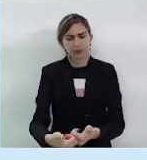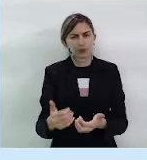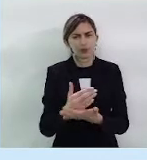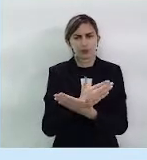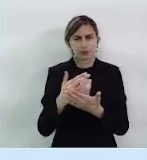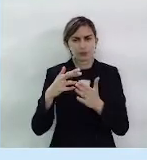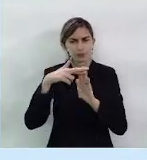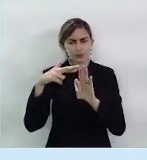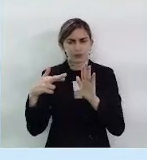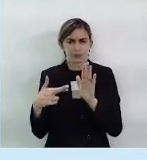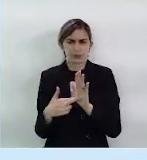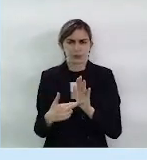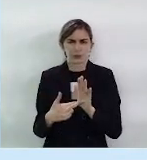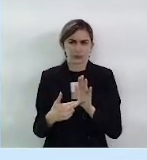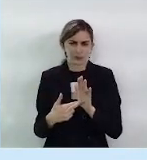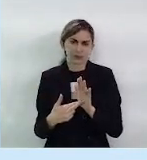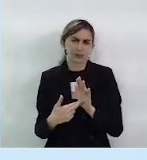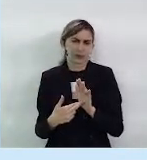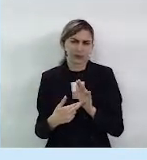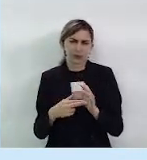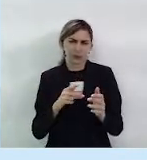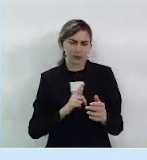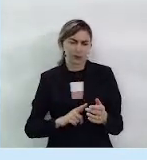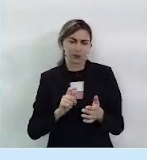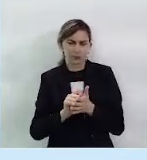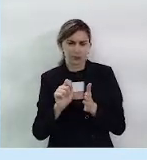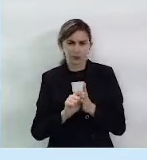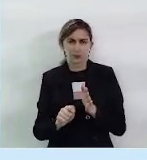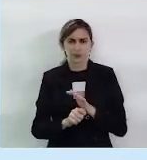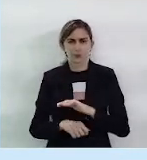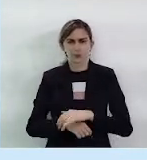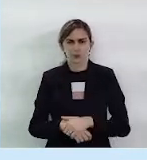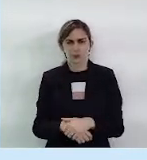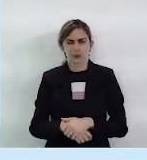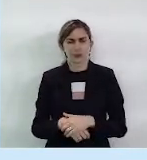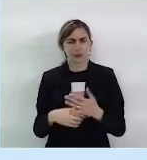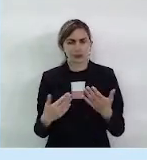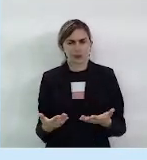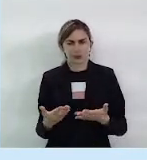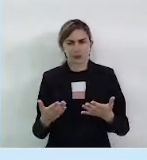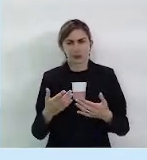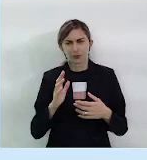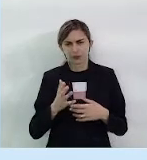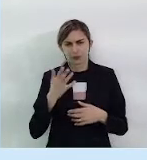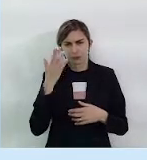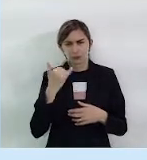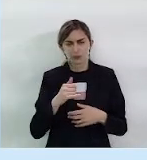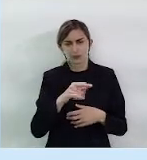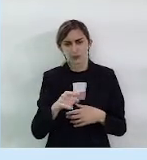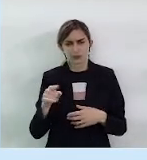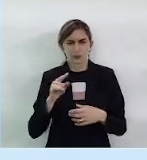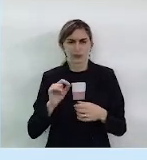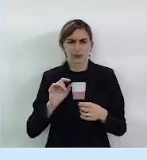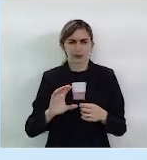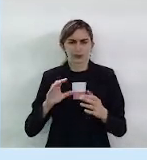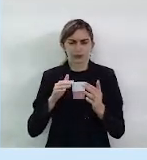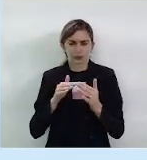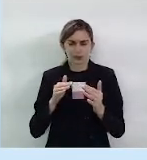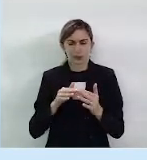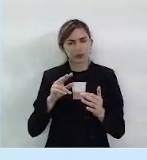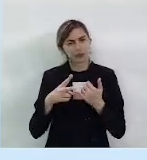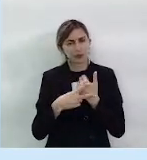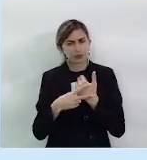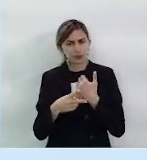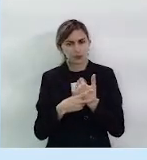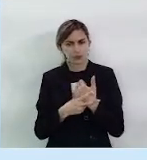algumas regrinhas básicas da ortografia, né? Então vamos lá. Já sabemos o que é concordância verbal.